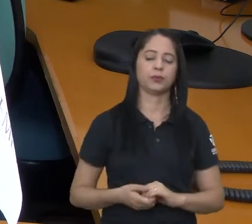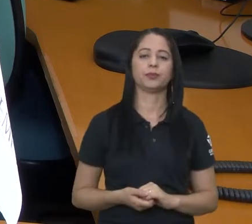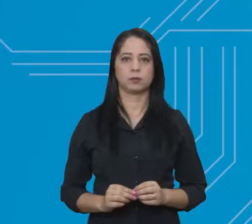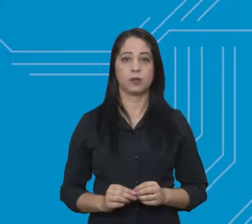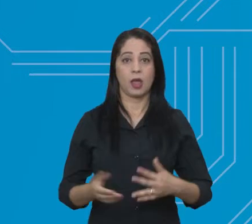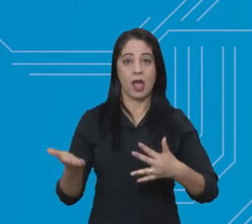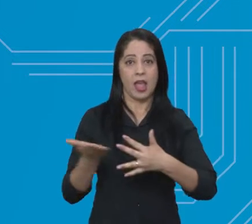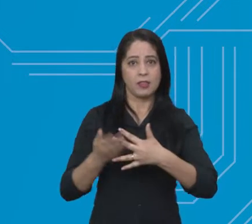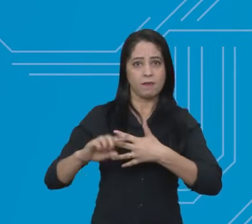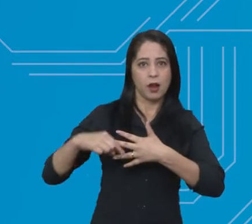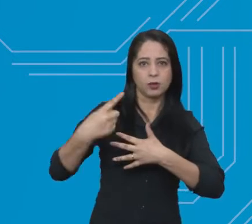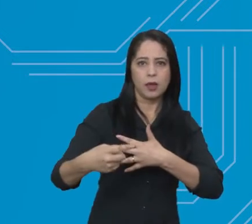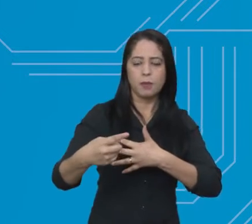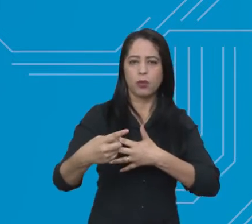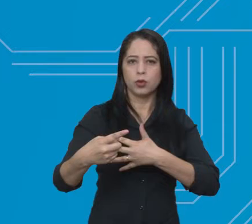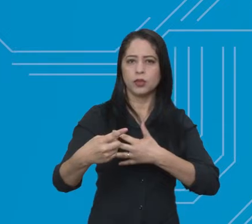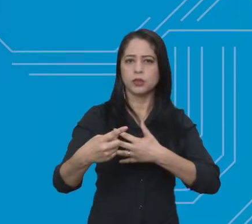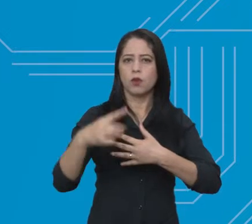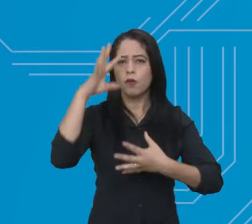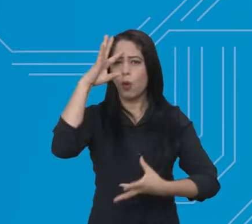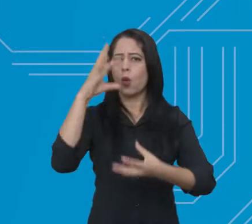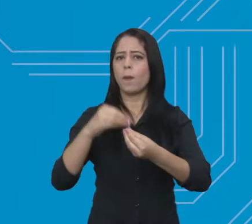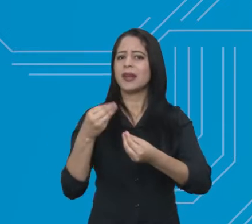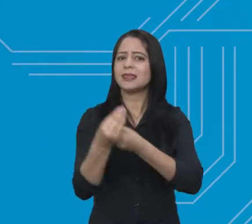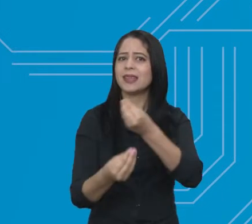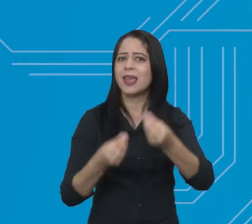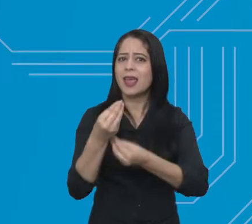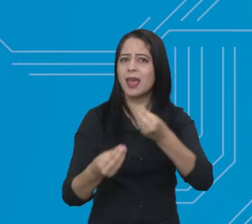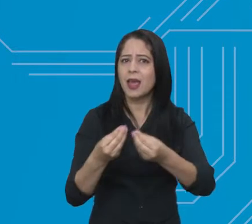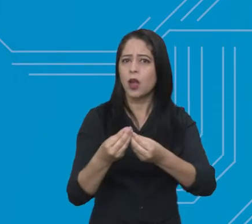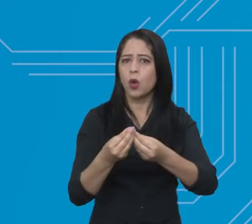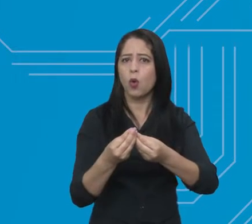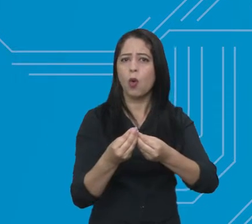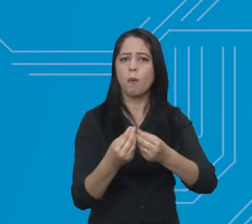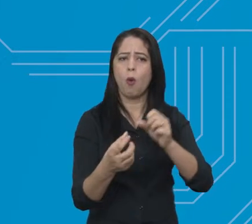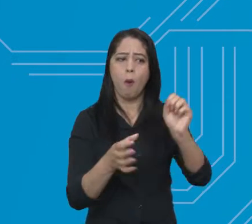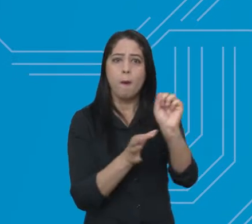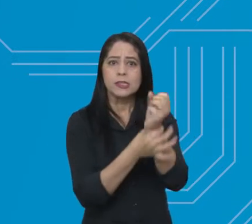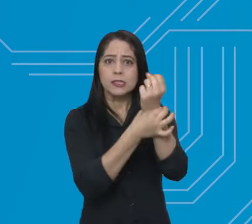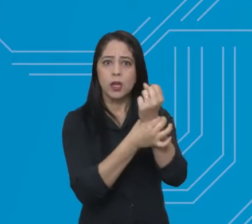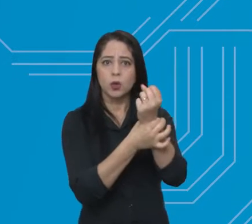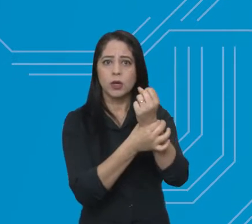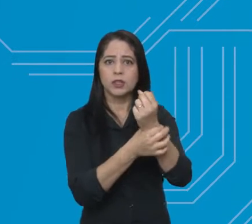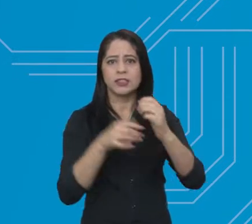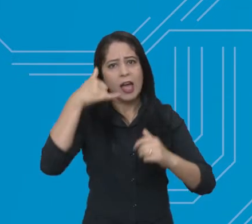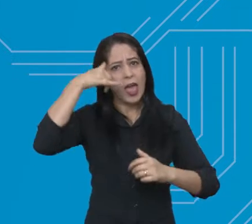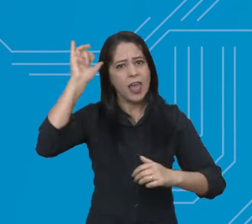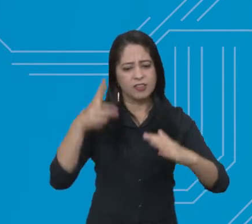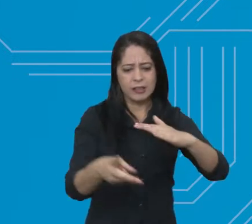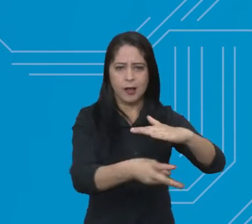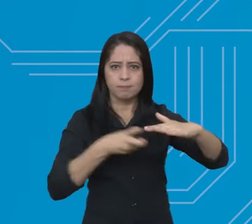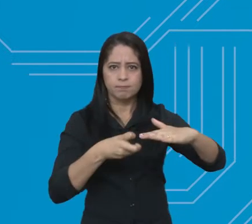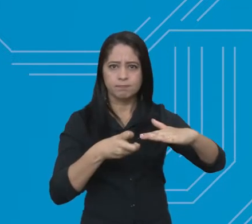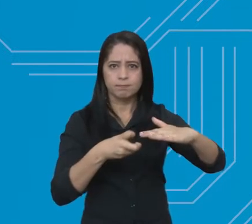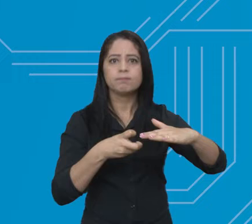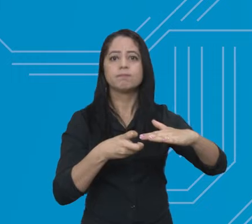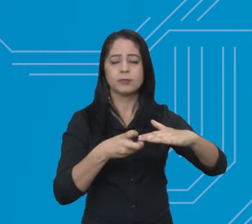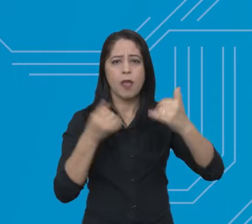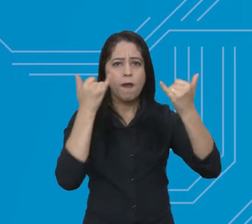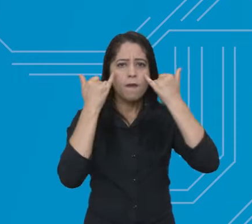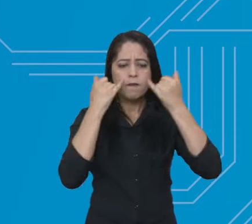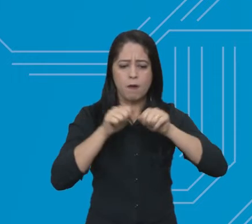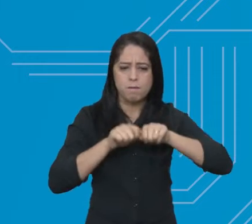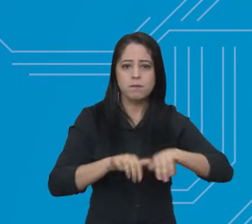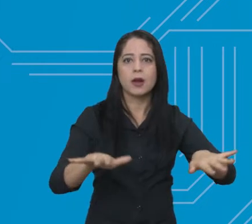né? E no próximo bloco vamos saber como proteger dados pessoais para evitar a ação de criminosos e como andam